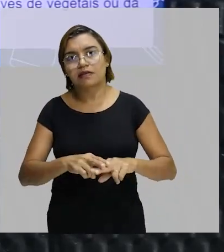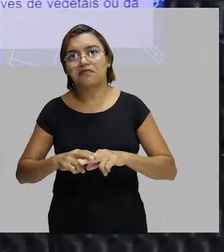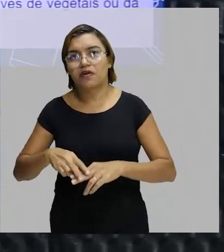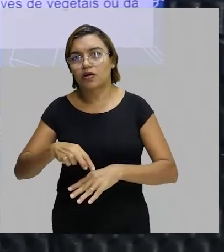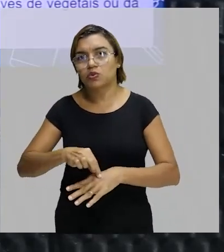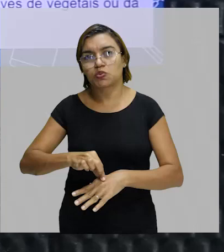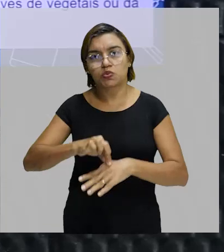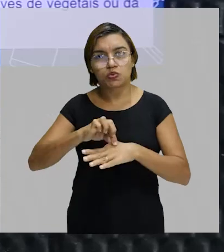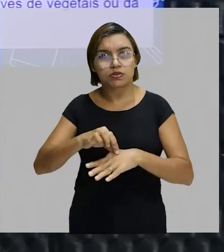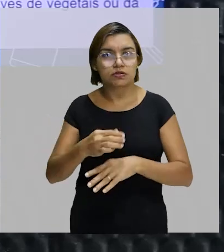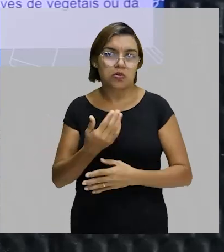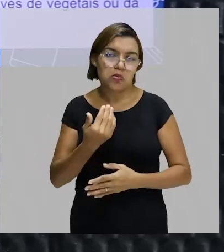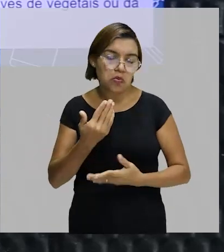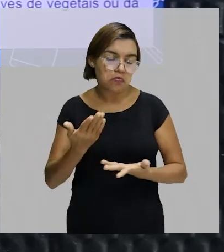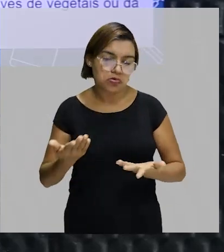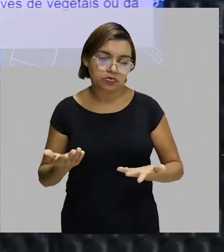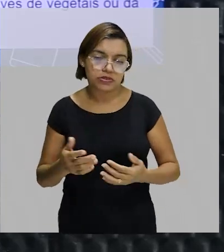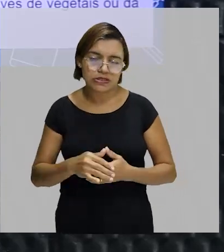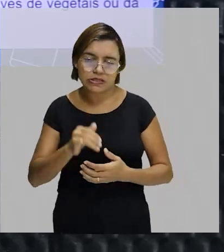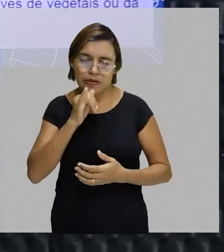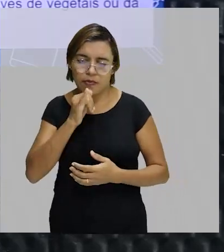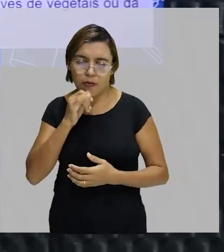falei que chega no organismo humano, mas olha só,